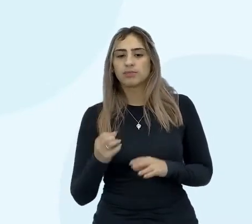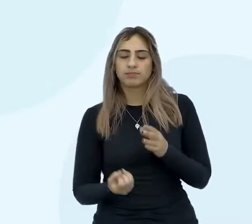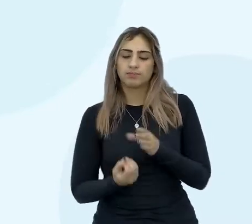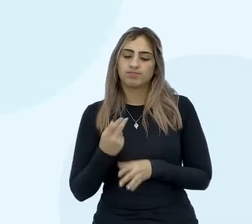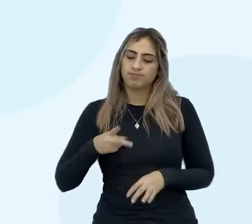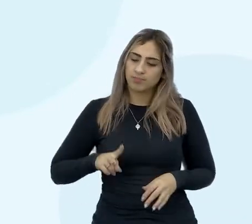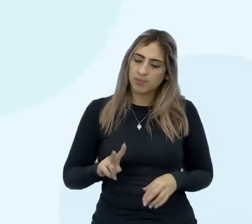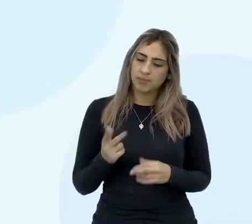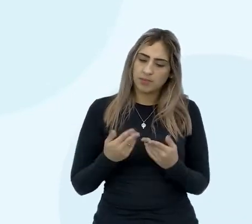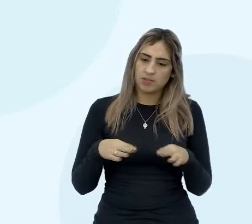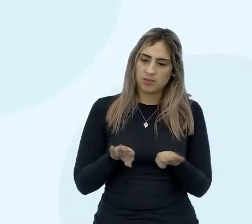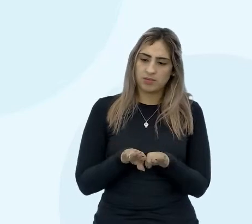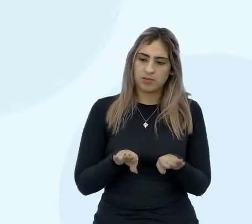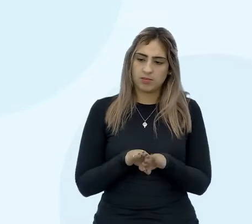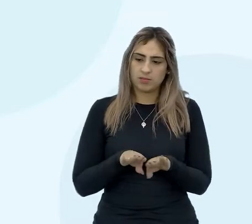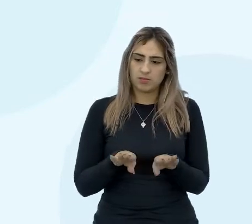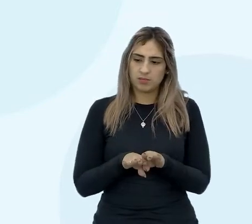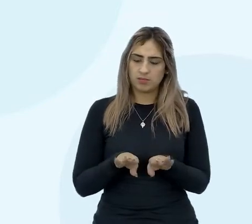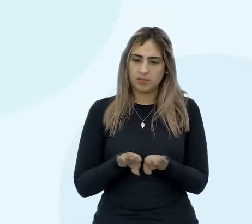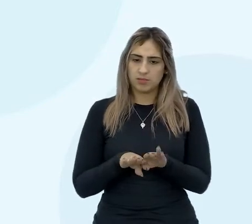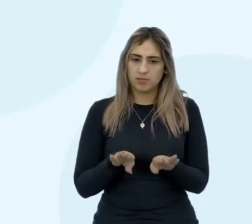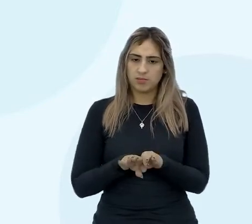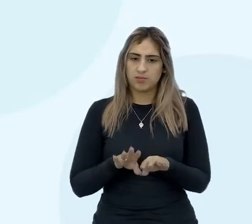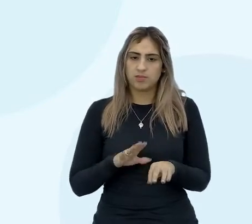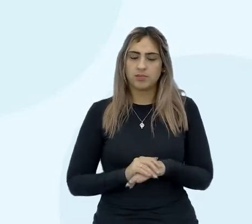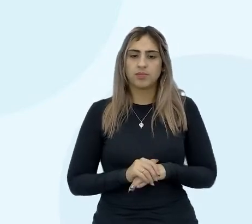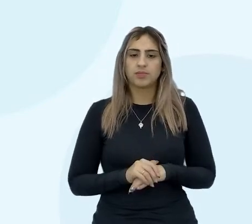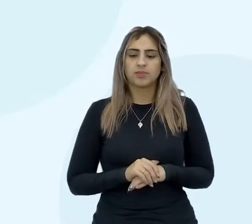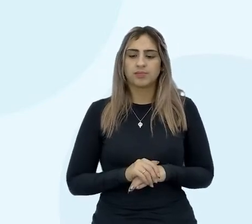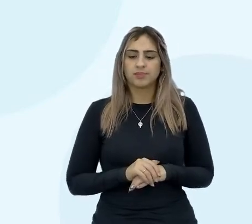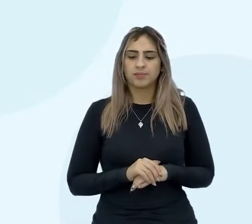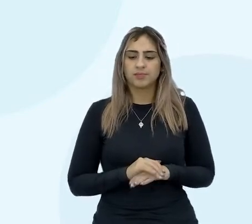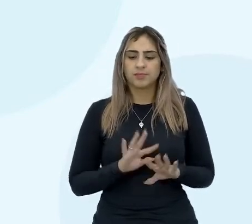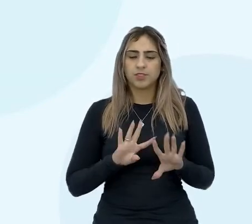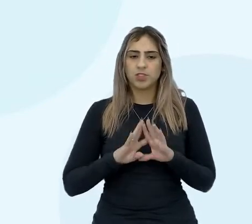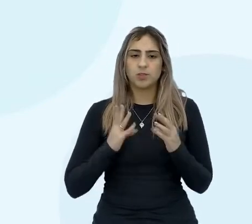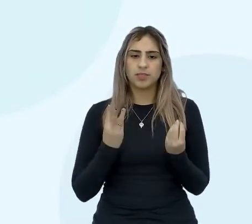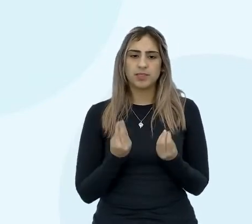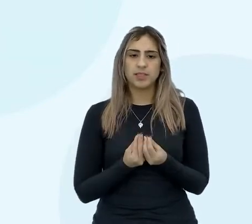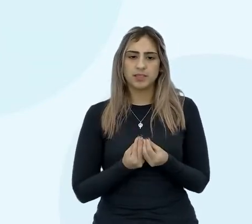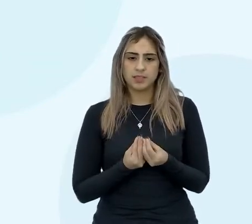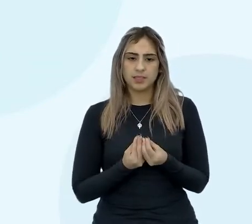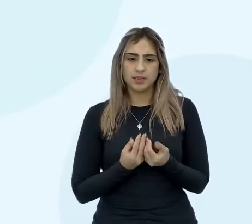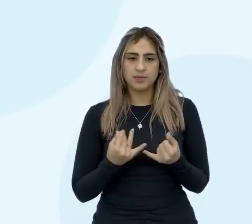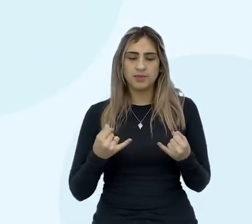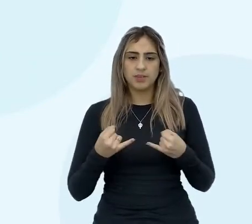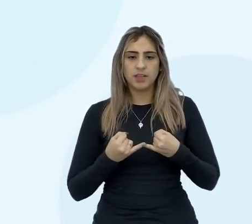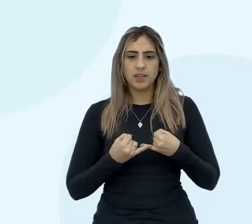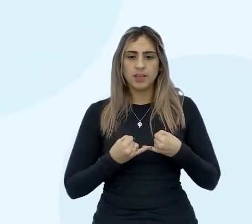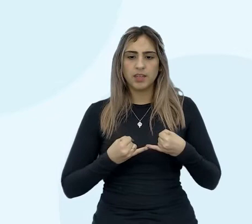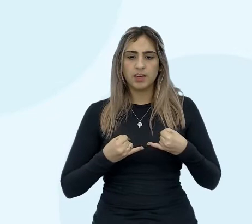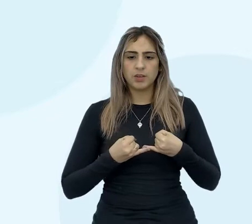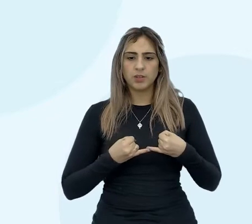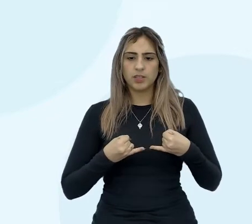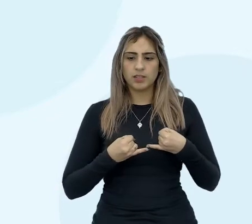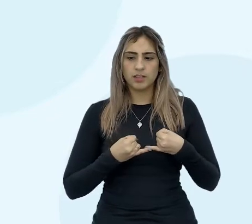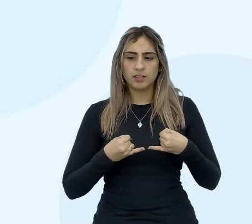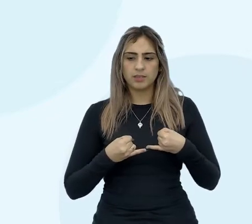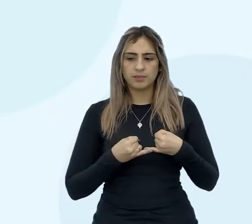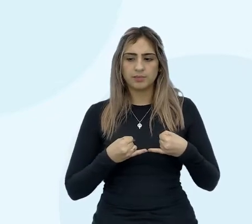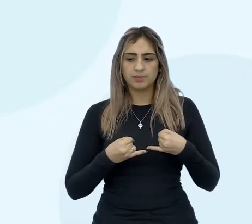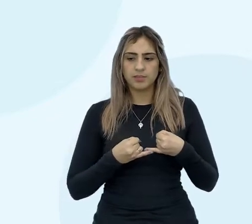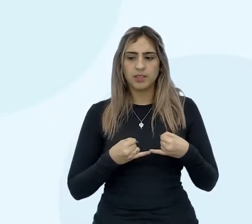mesma coisa, tá? São iguais, são semelhantes. As duas coisas diferentes ou mais coisas que estão ali, né,